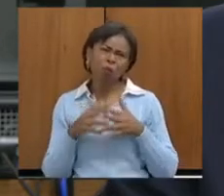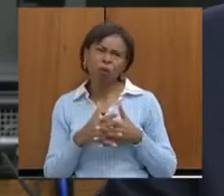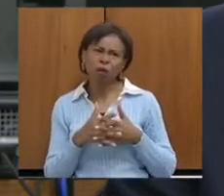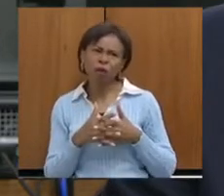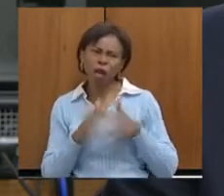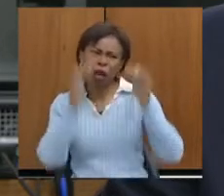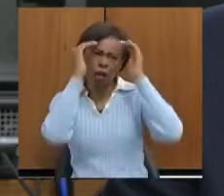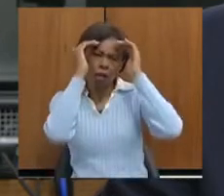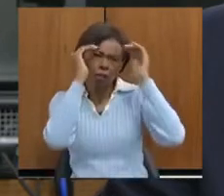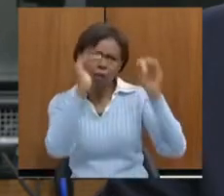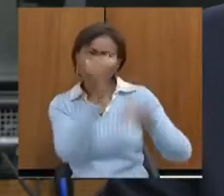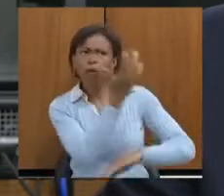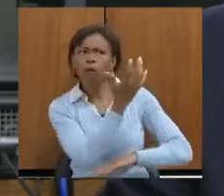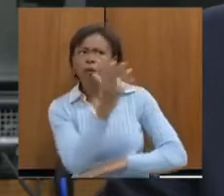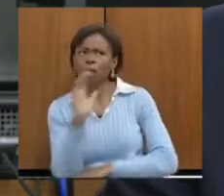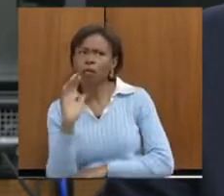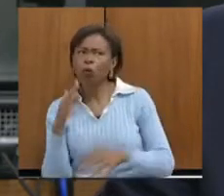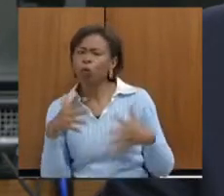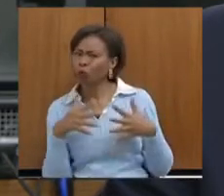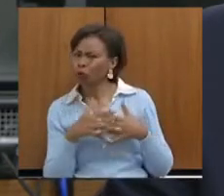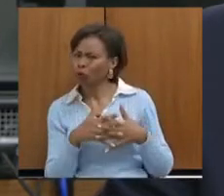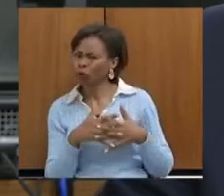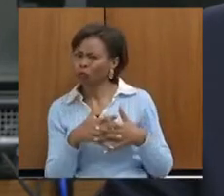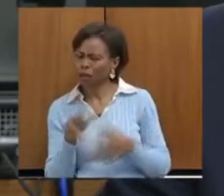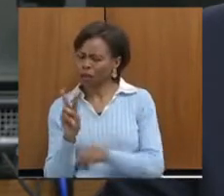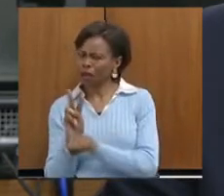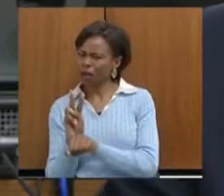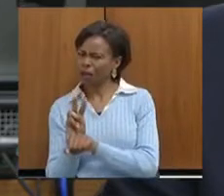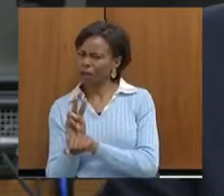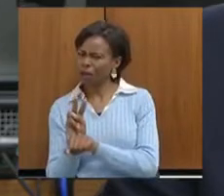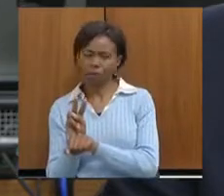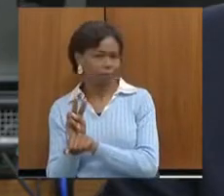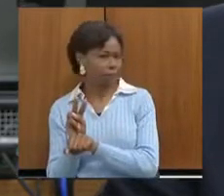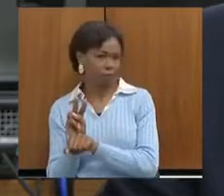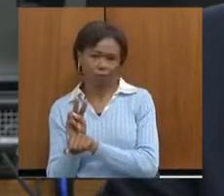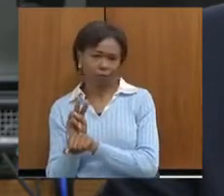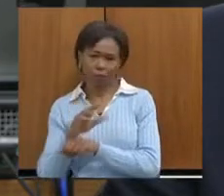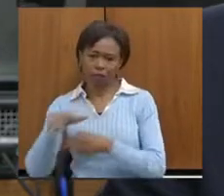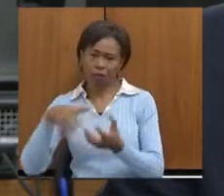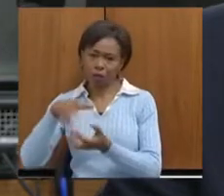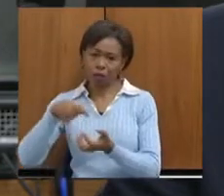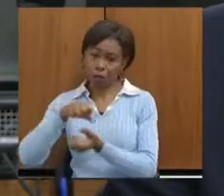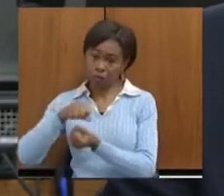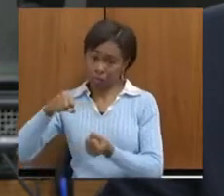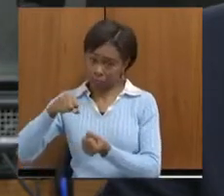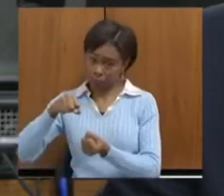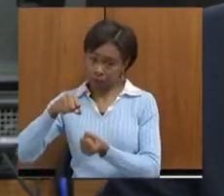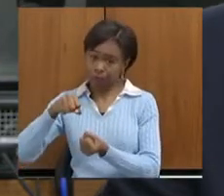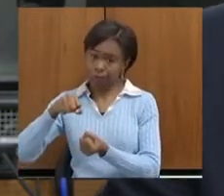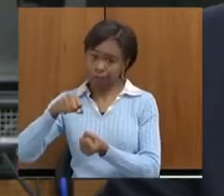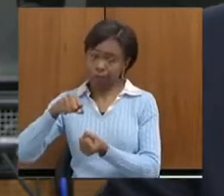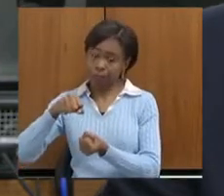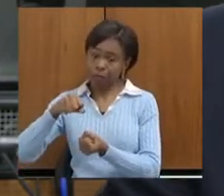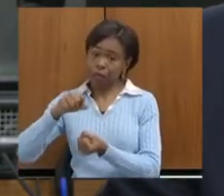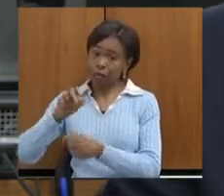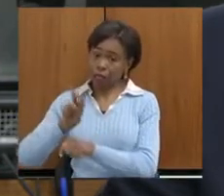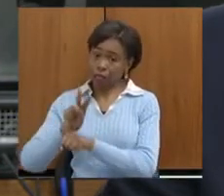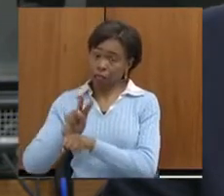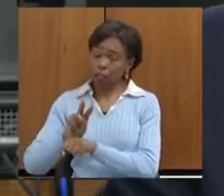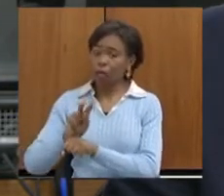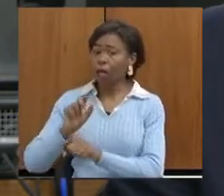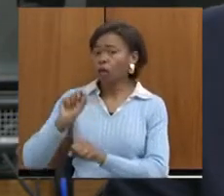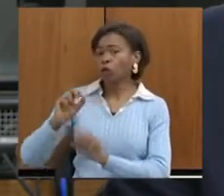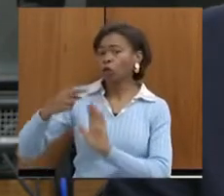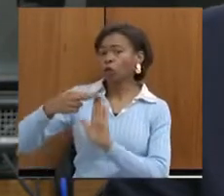É que na verdade eu respeito ao meio ambiente ele apenas um dos pilares da sustentabilidade a sustentabilidade de